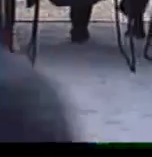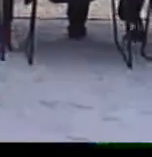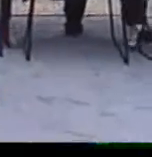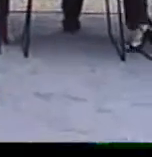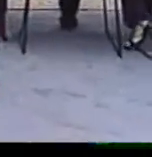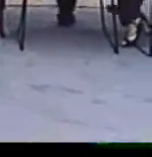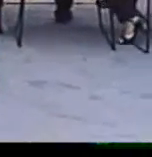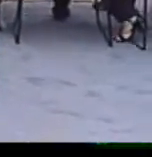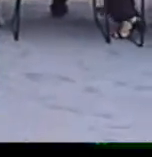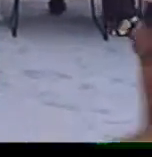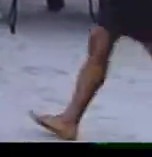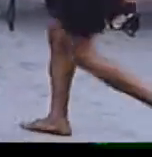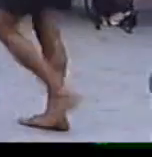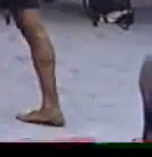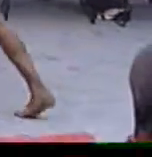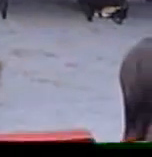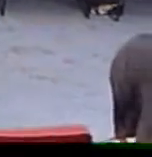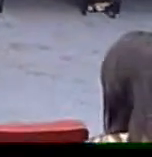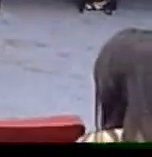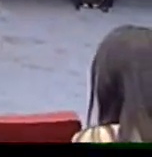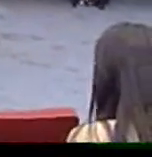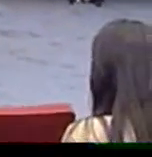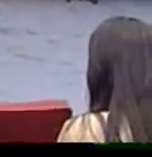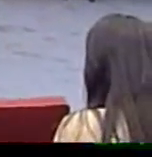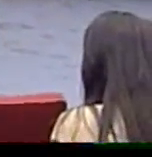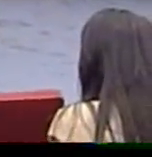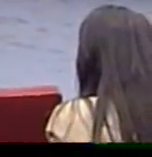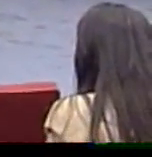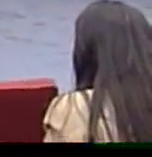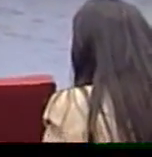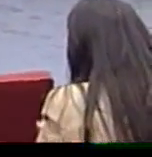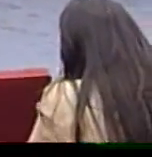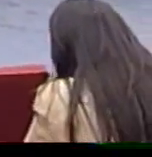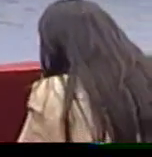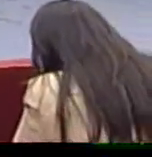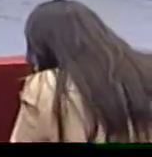nos reconhecerem.